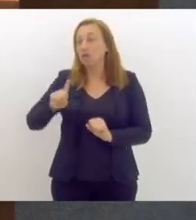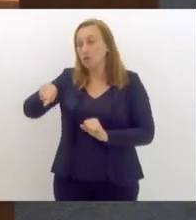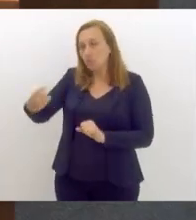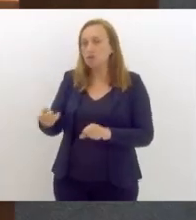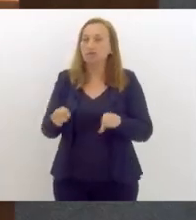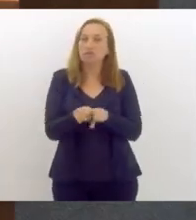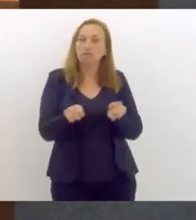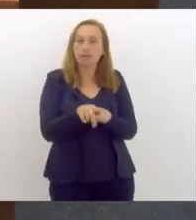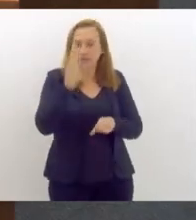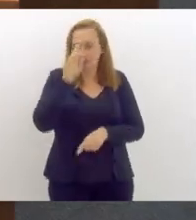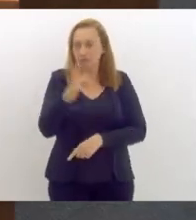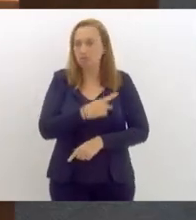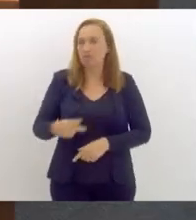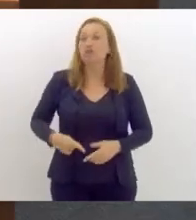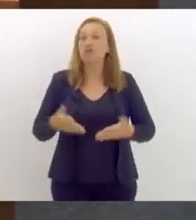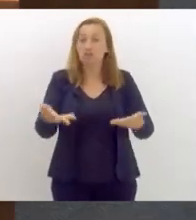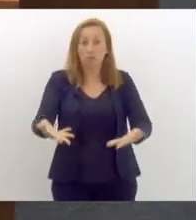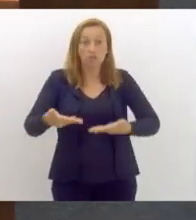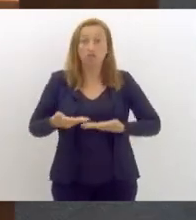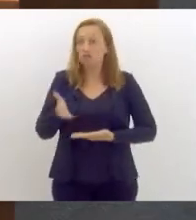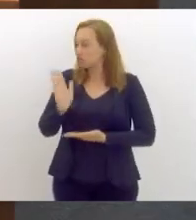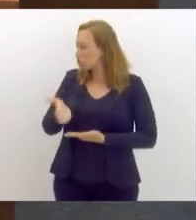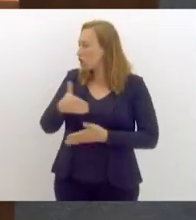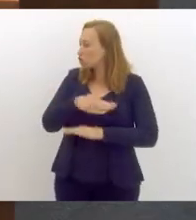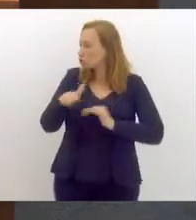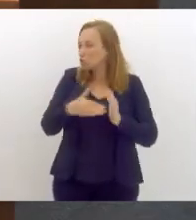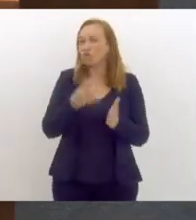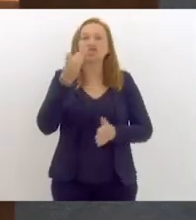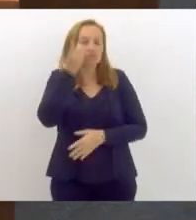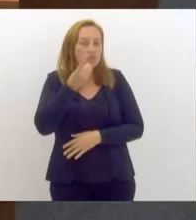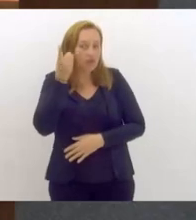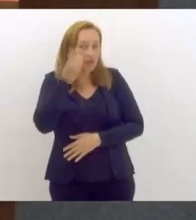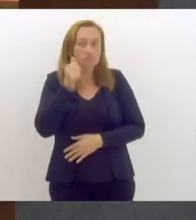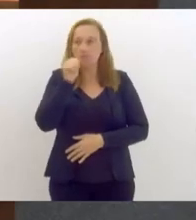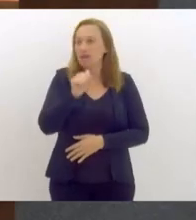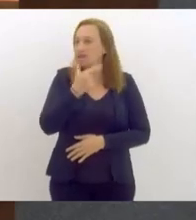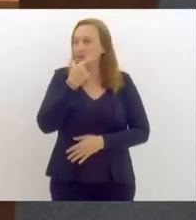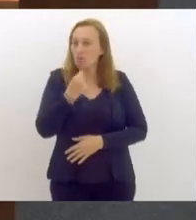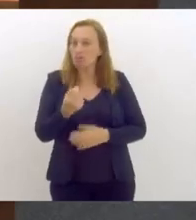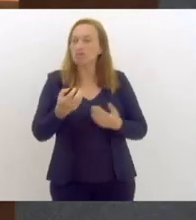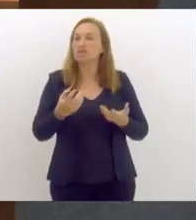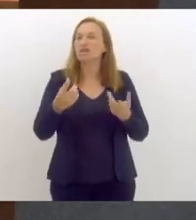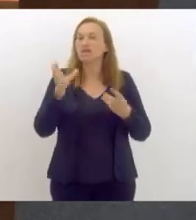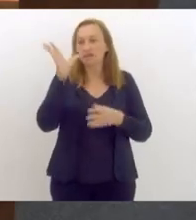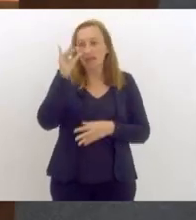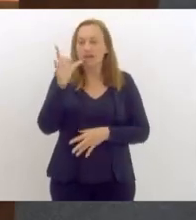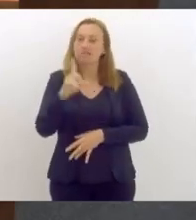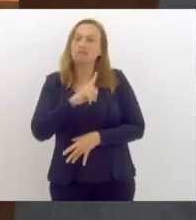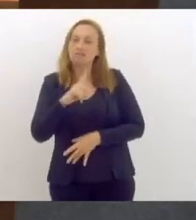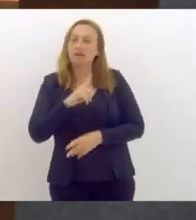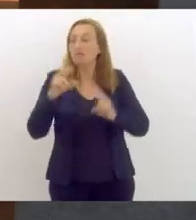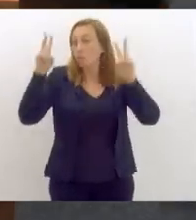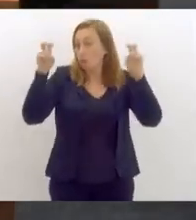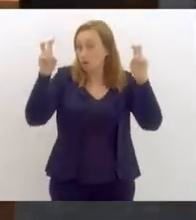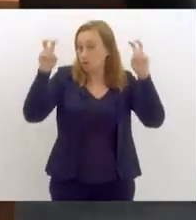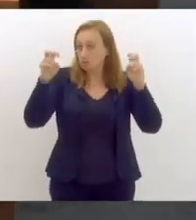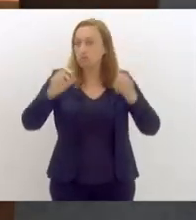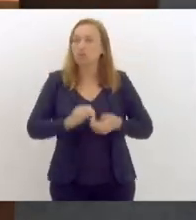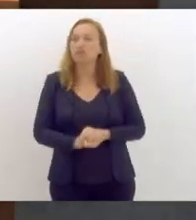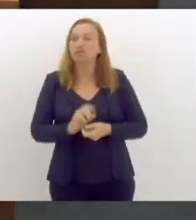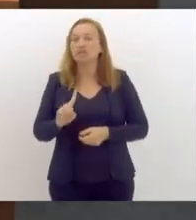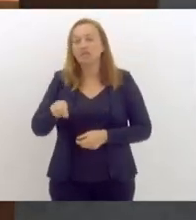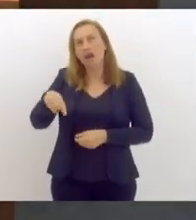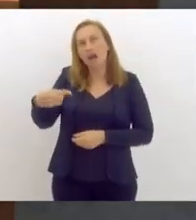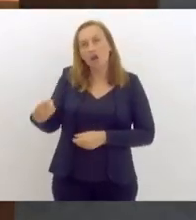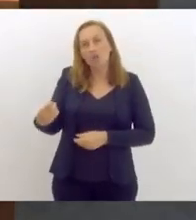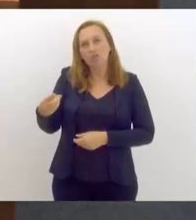aqui senhor presidente já convidando todas as deputadas e deputados que se interessam pelo assunto é que na